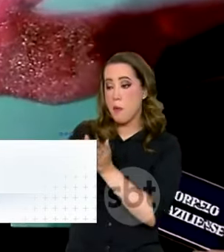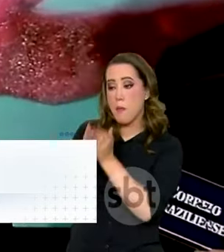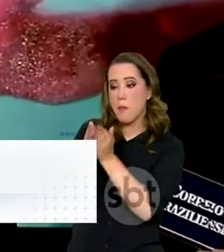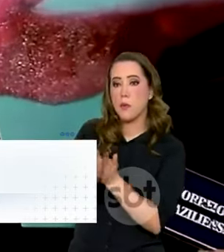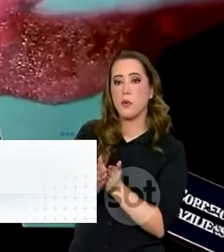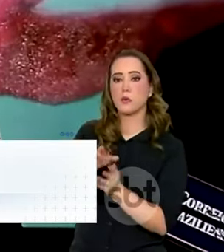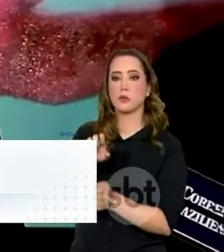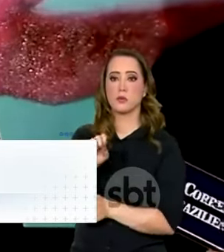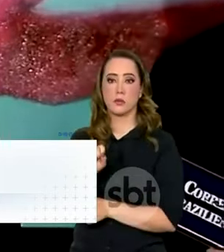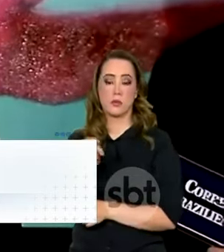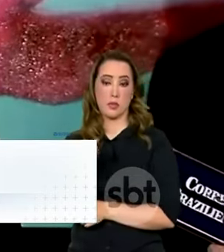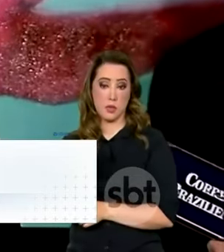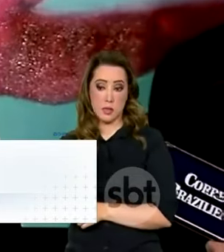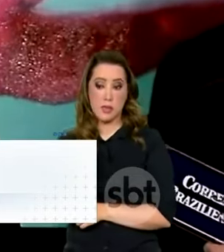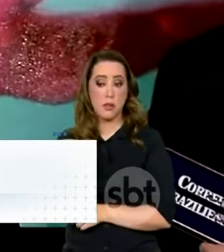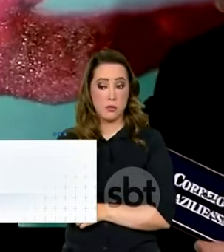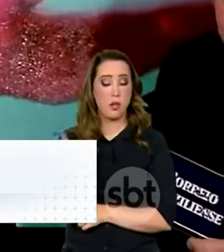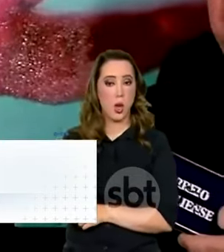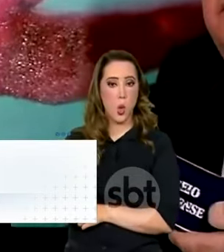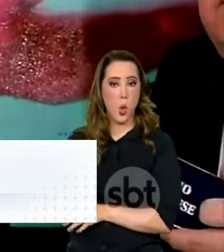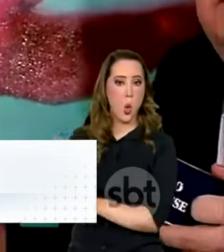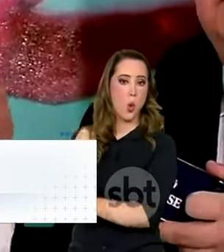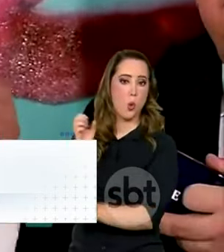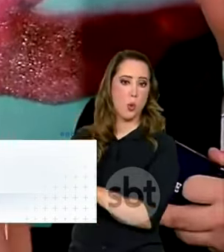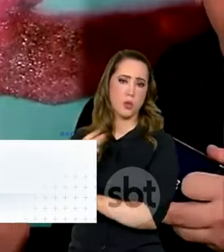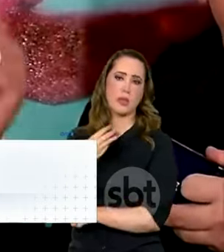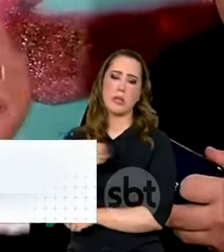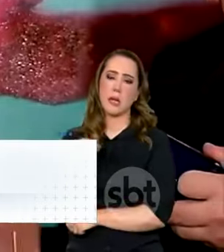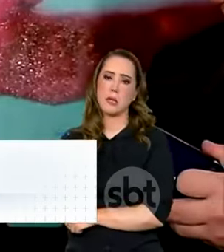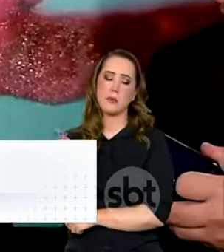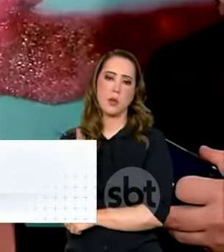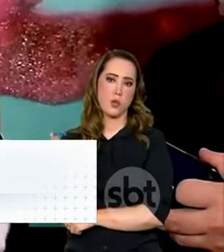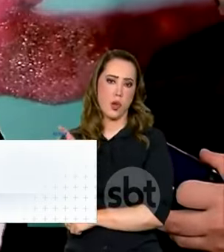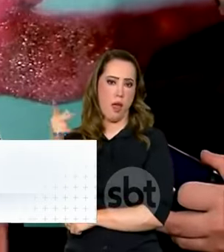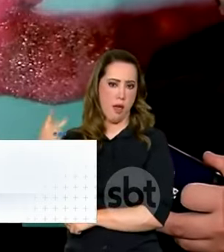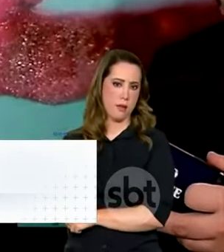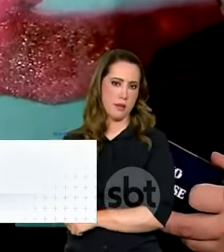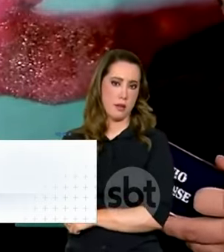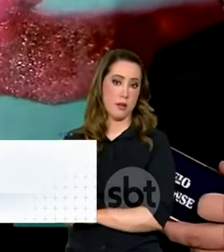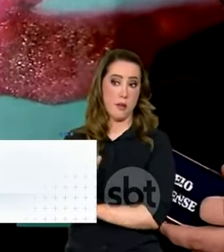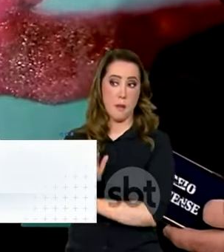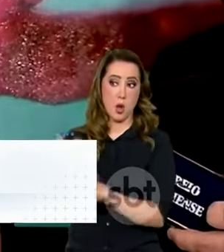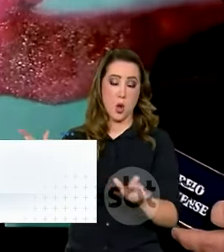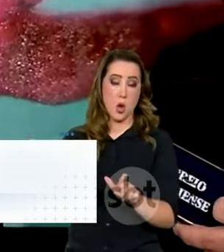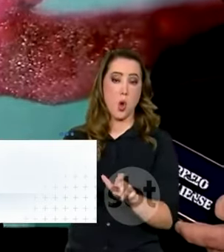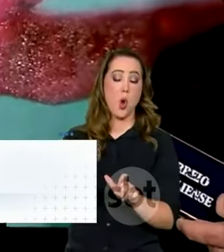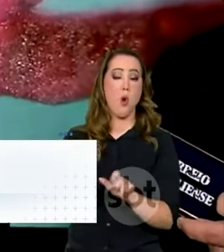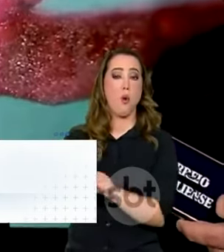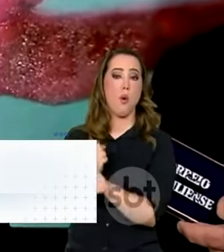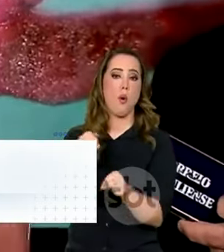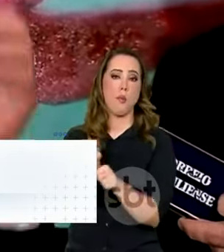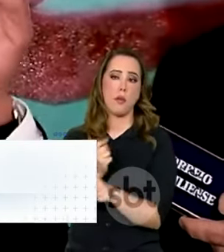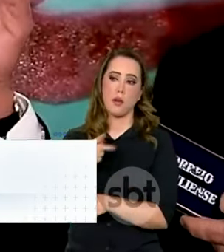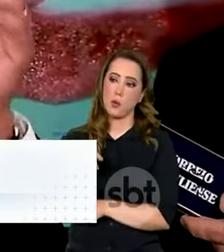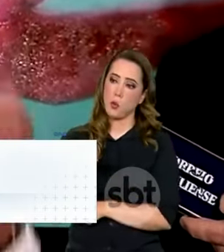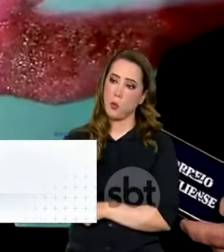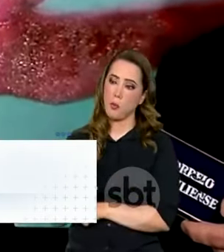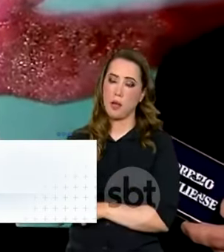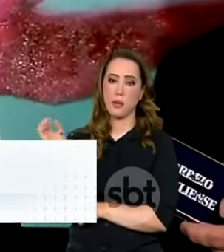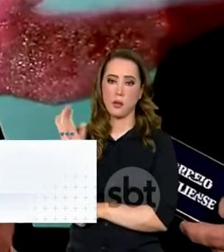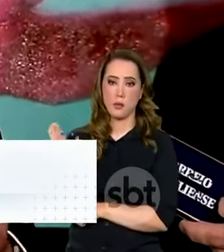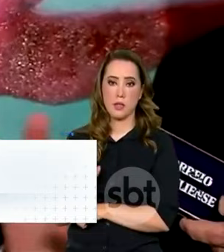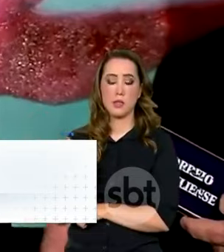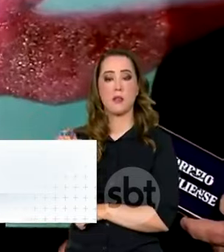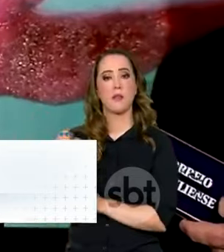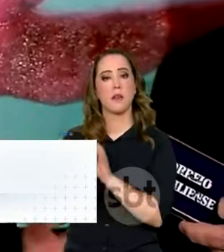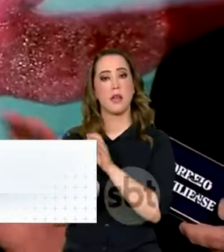porto rentável, com quase 3 bilhões em caixa e que vai liderar a maior obra do PAC do Brasil, que é o